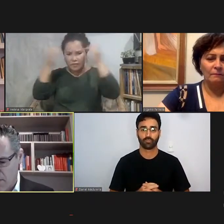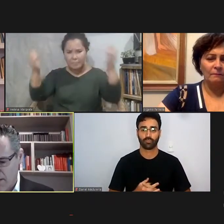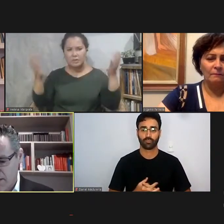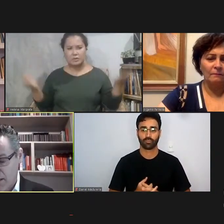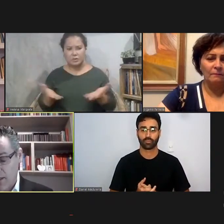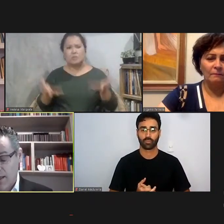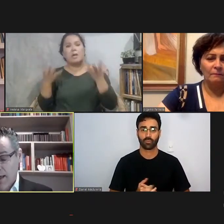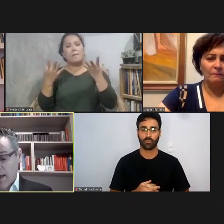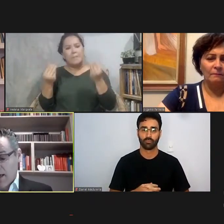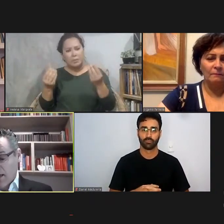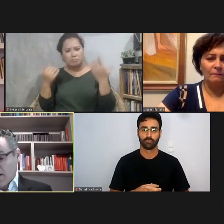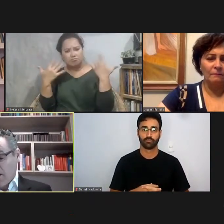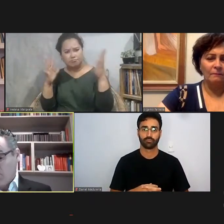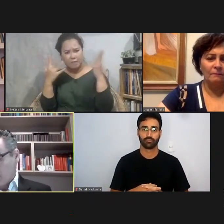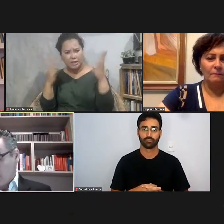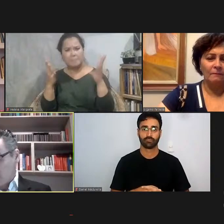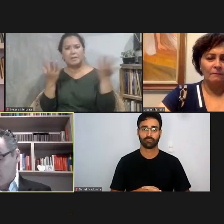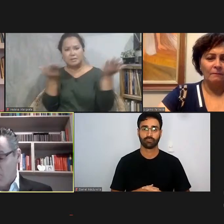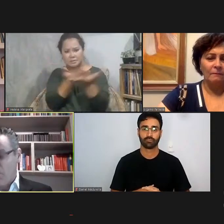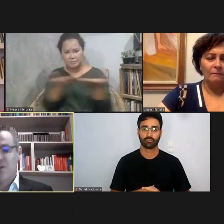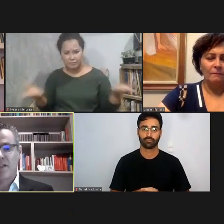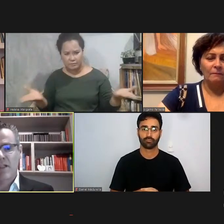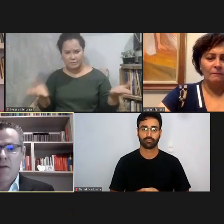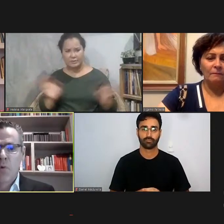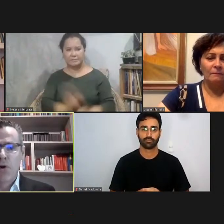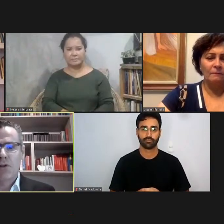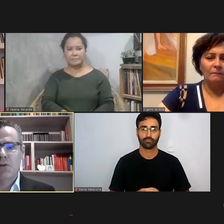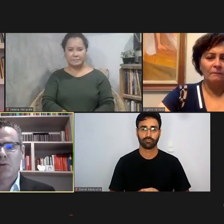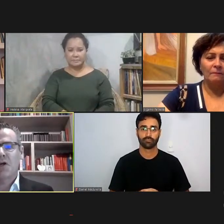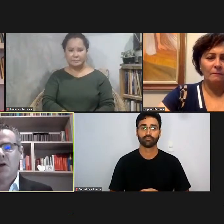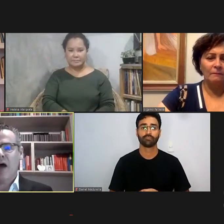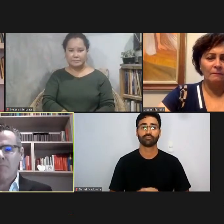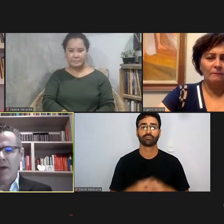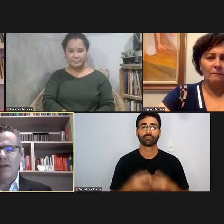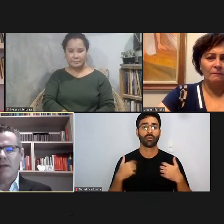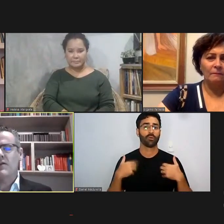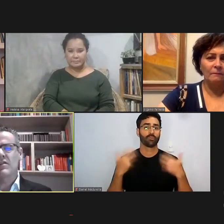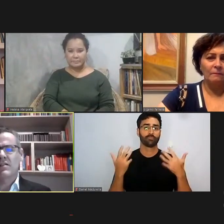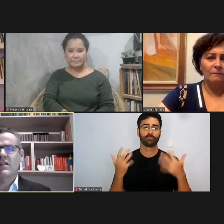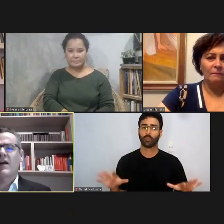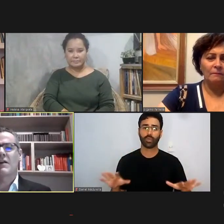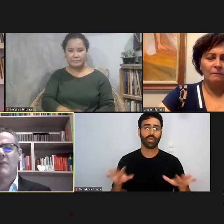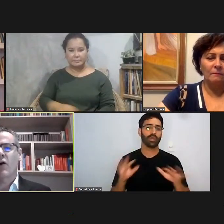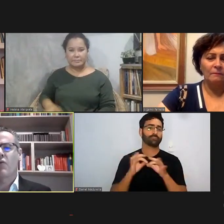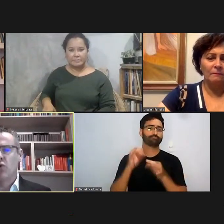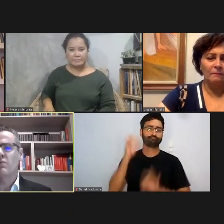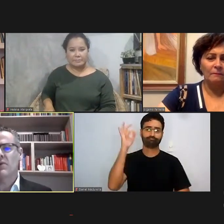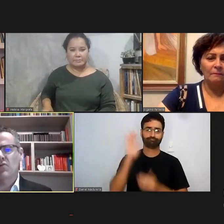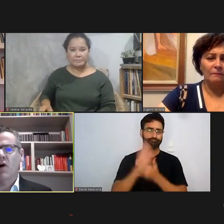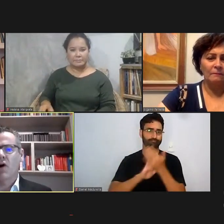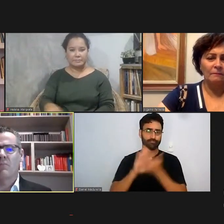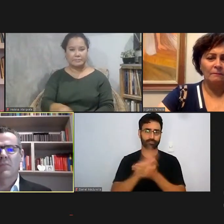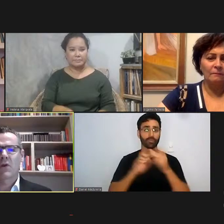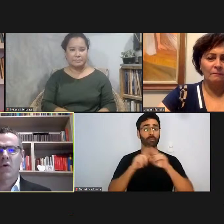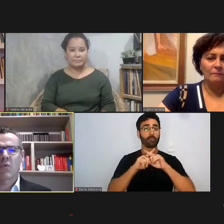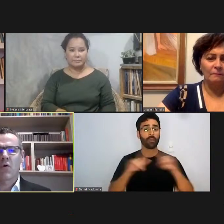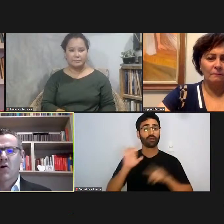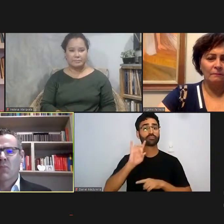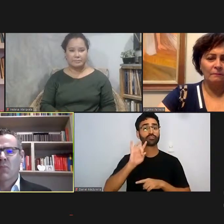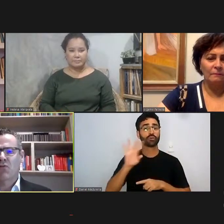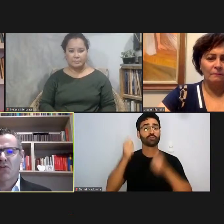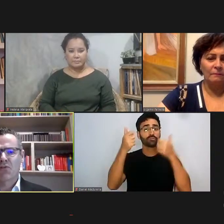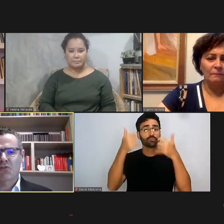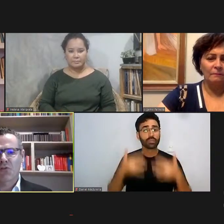meus parabéns aqui. Eu não vou me estender muito, né, apenas registrar também algo muito pessoal. Eu,